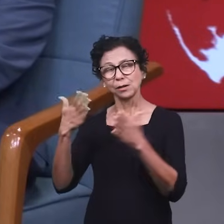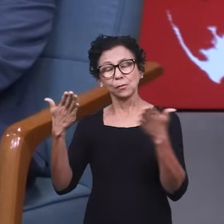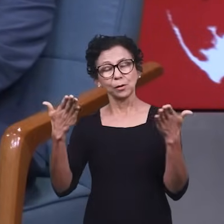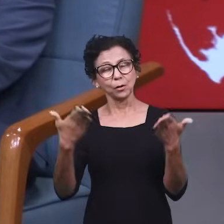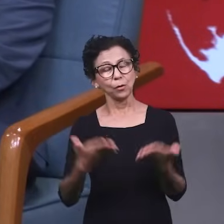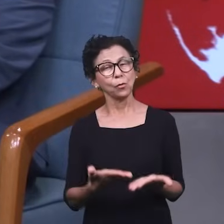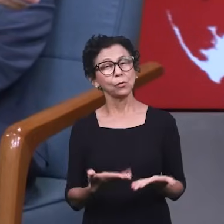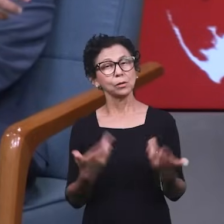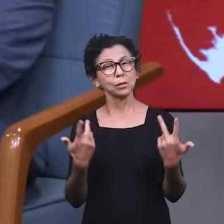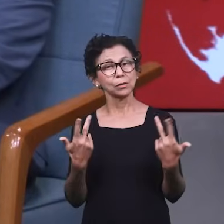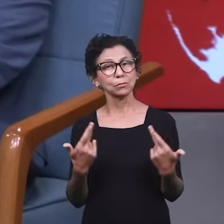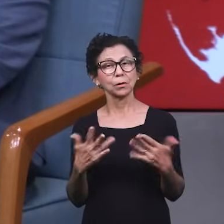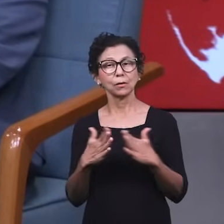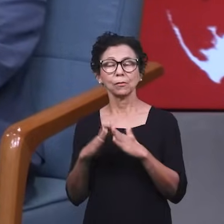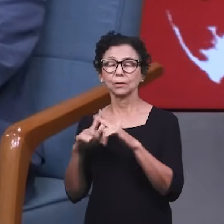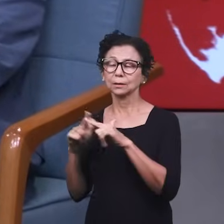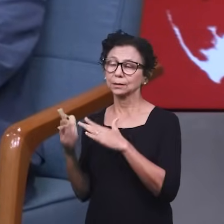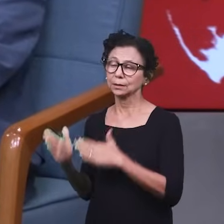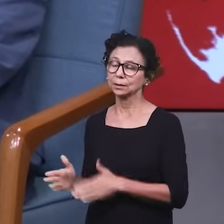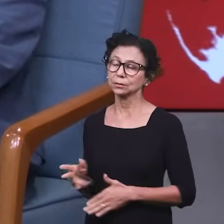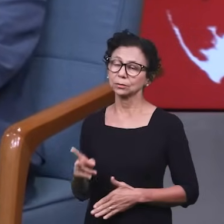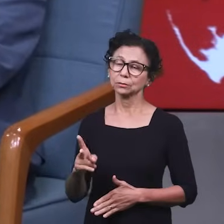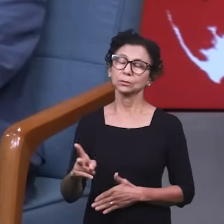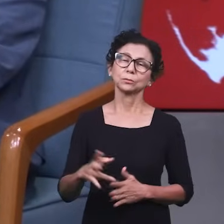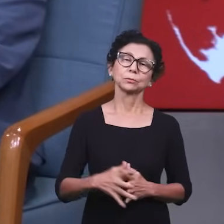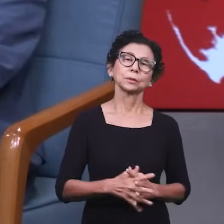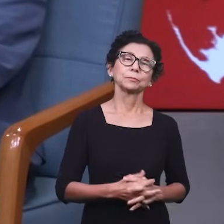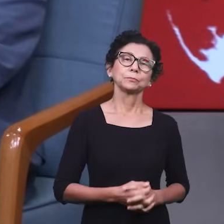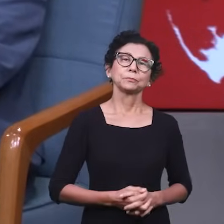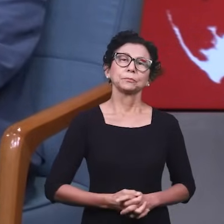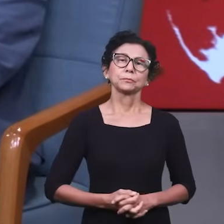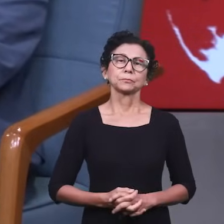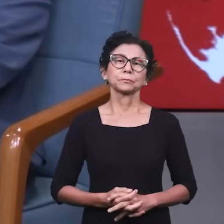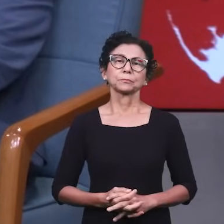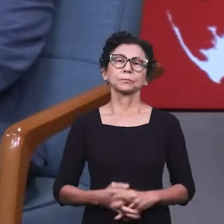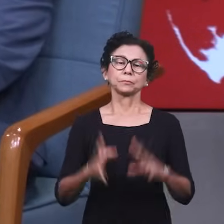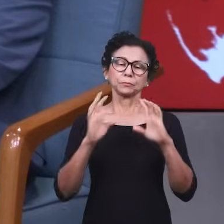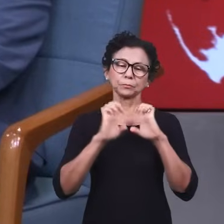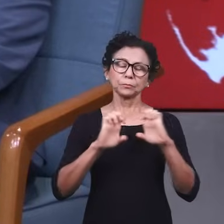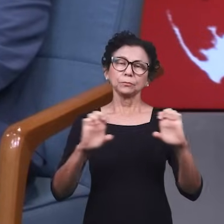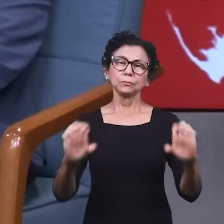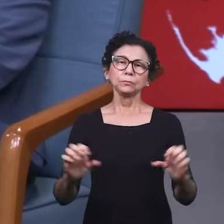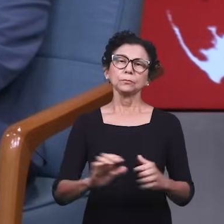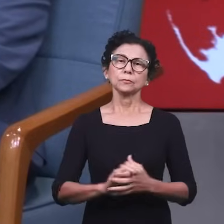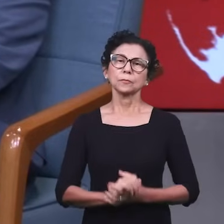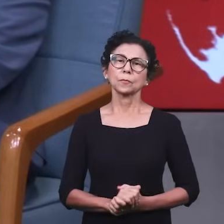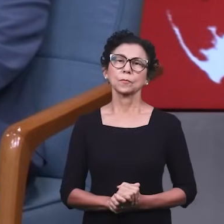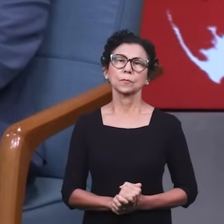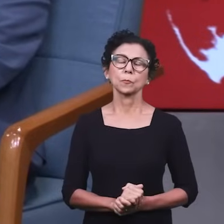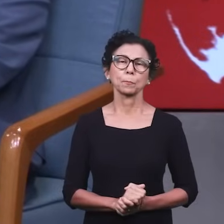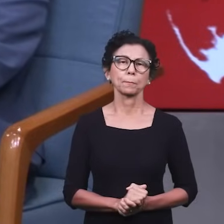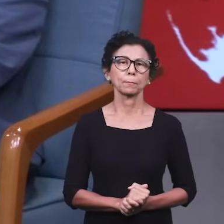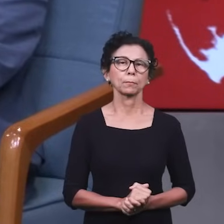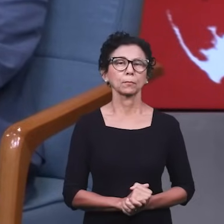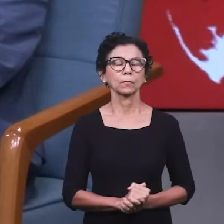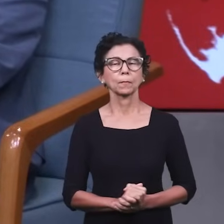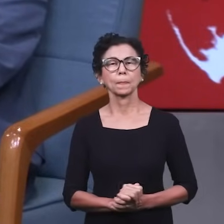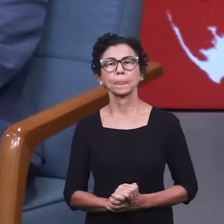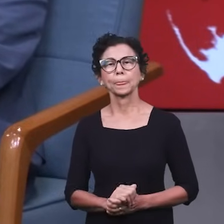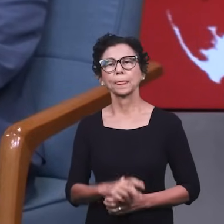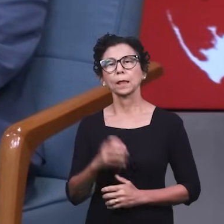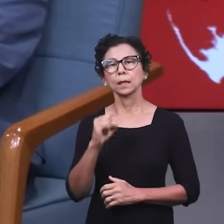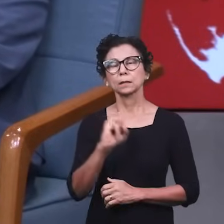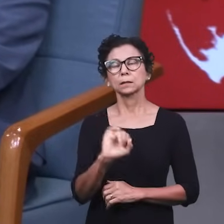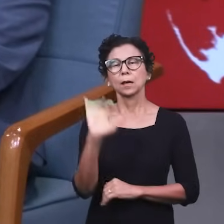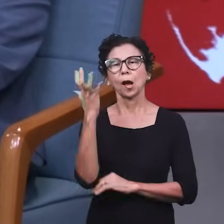origem a vinha, que é a igreja, é a mesma semente plantada hoje e que não deu uma árvore diferente. Se a árvore é